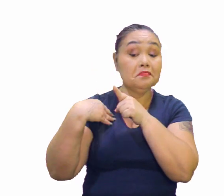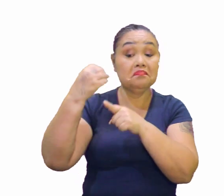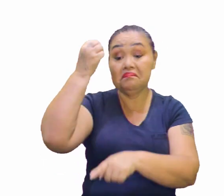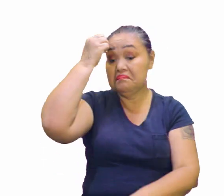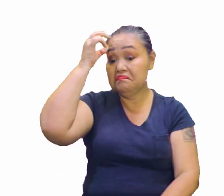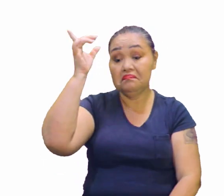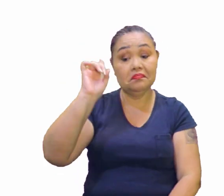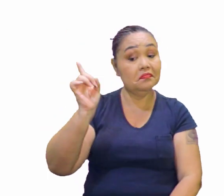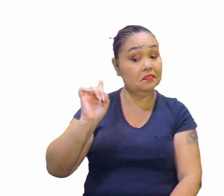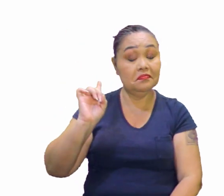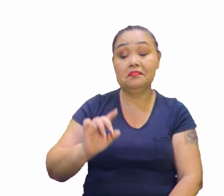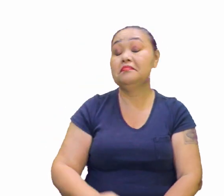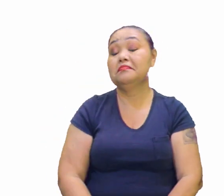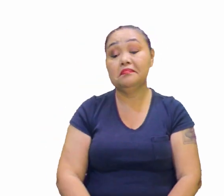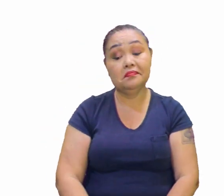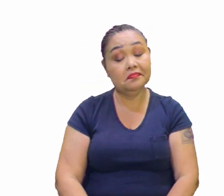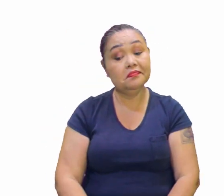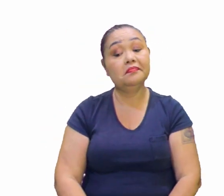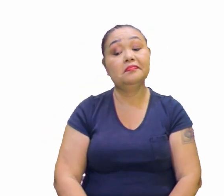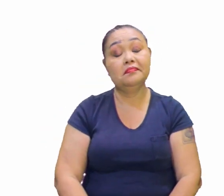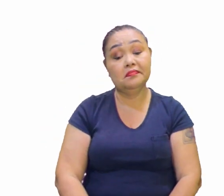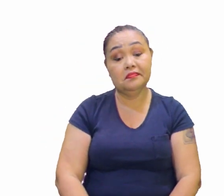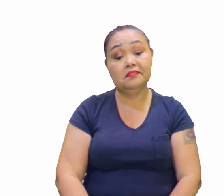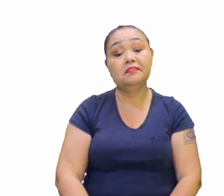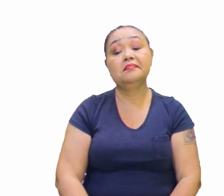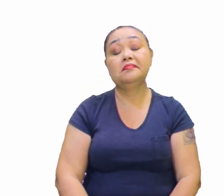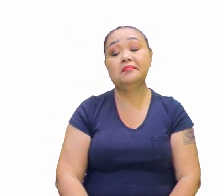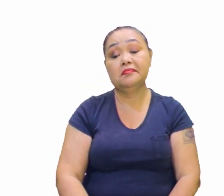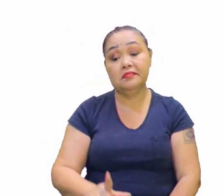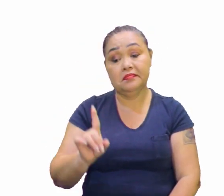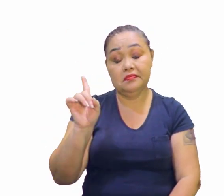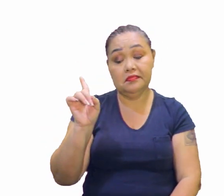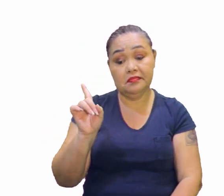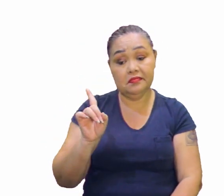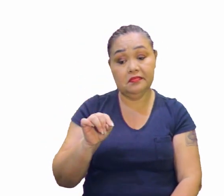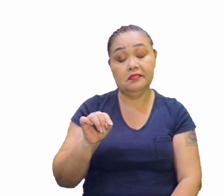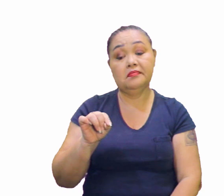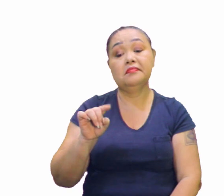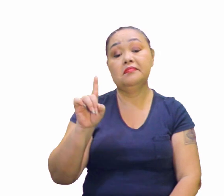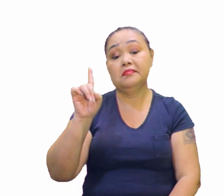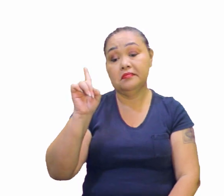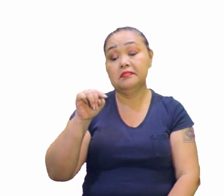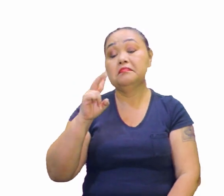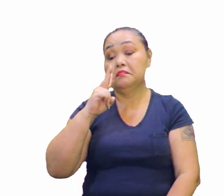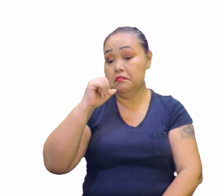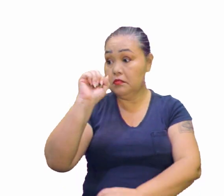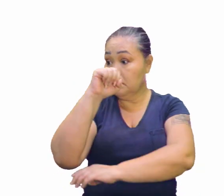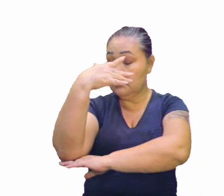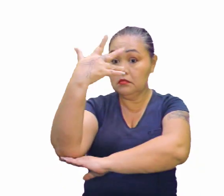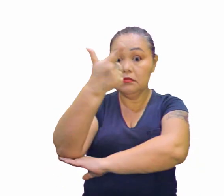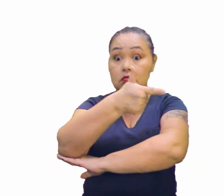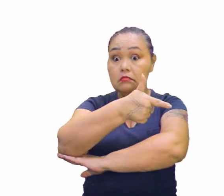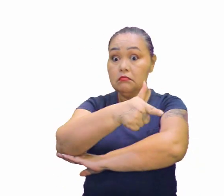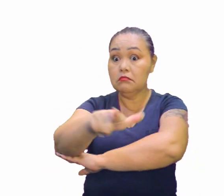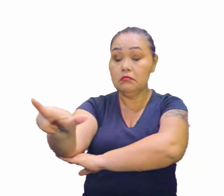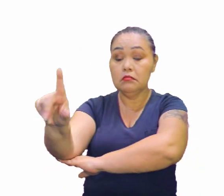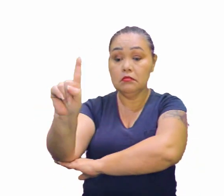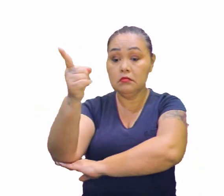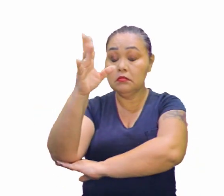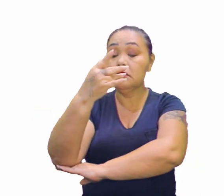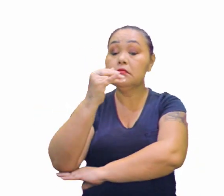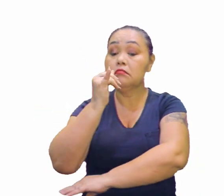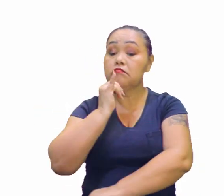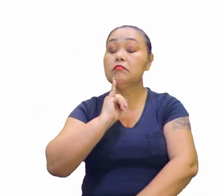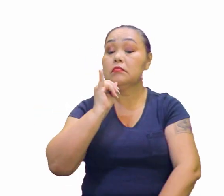lembrava dessa informação, né, Japa? Então, é uma devastação muito intensa. Professor, o senhor